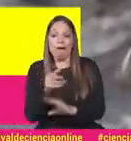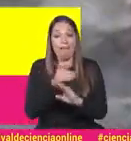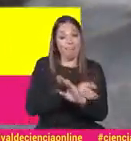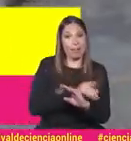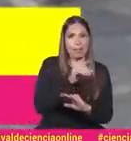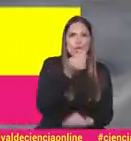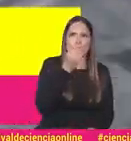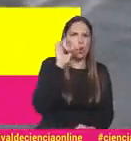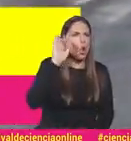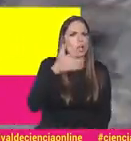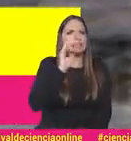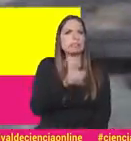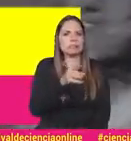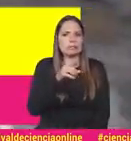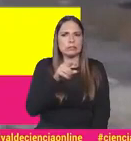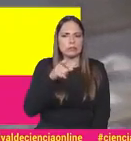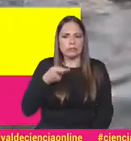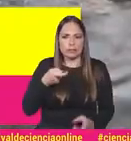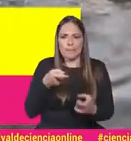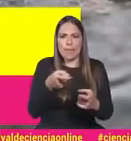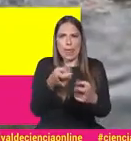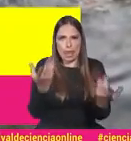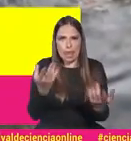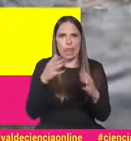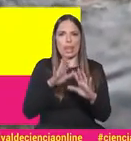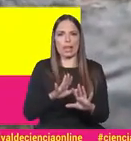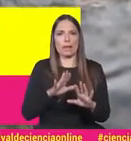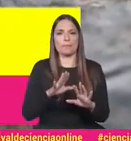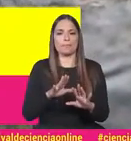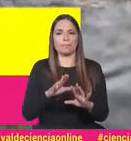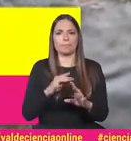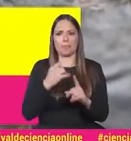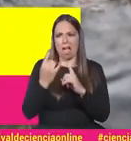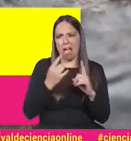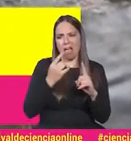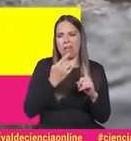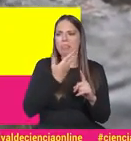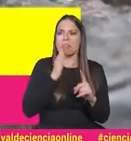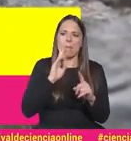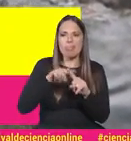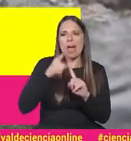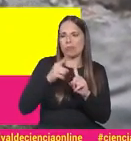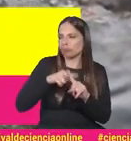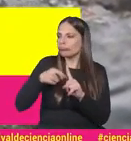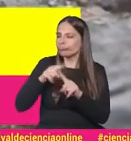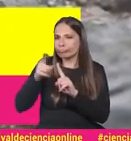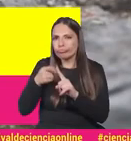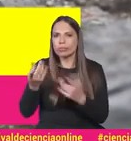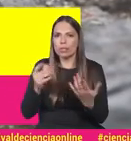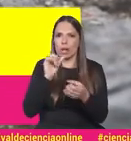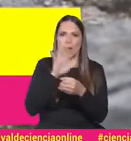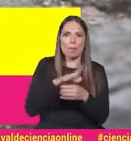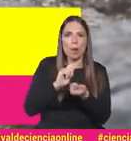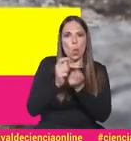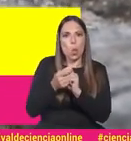alimentam-se principalmente de krill, o camarão do Antártico, mas há variações de ano para ano, mudaram um pouco da